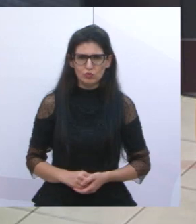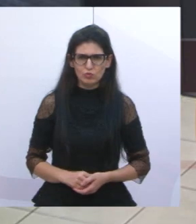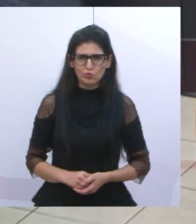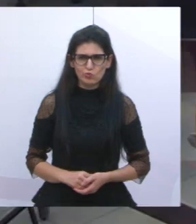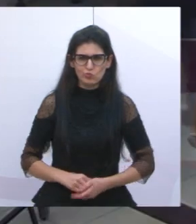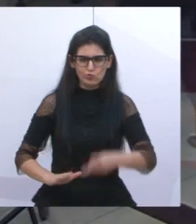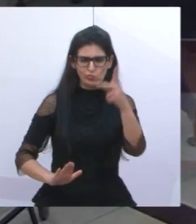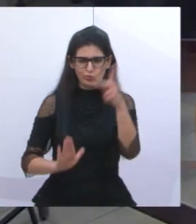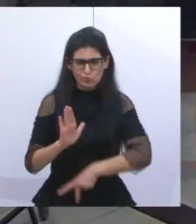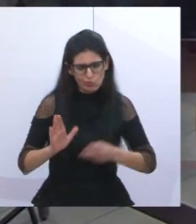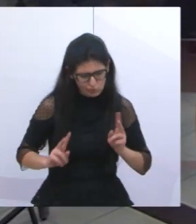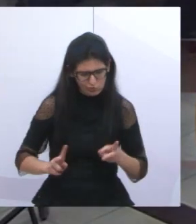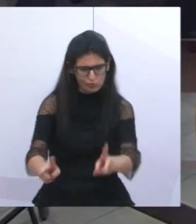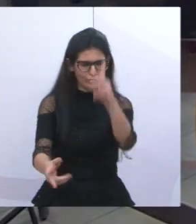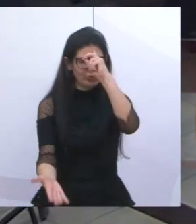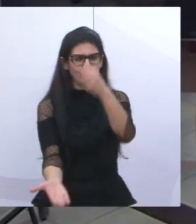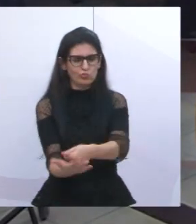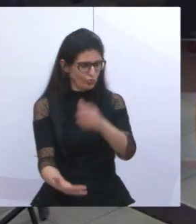O projeto continua em discussão.